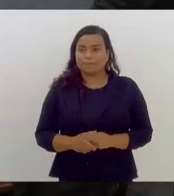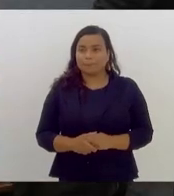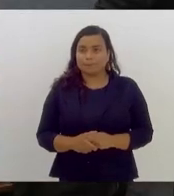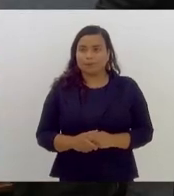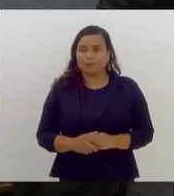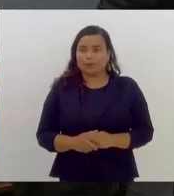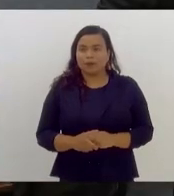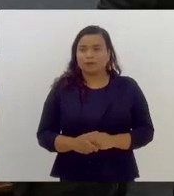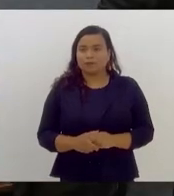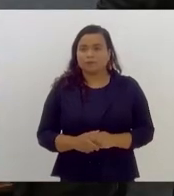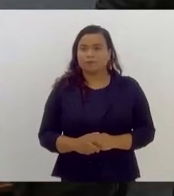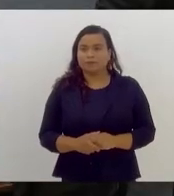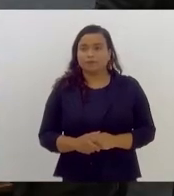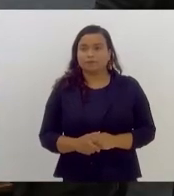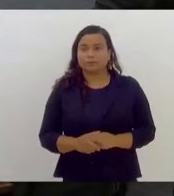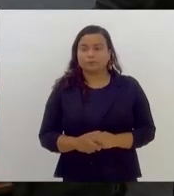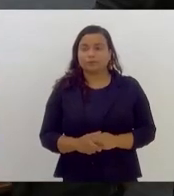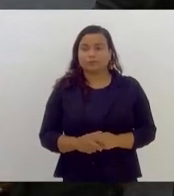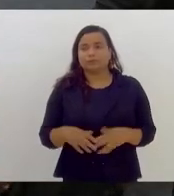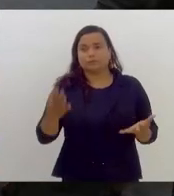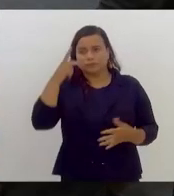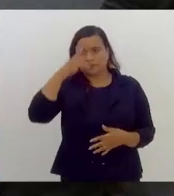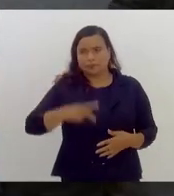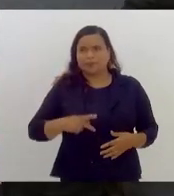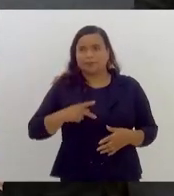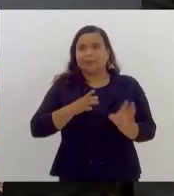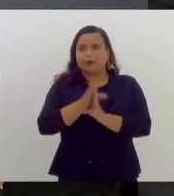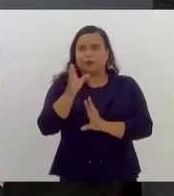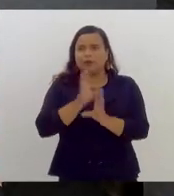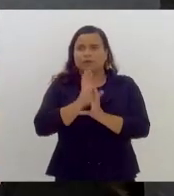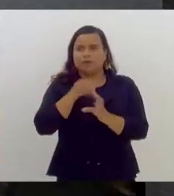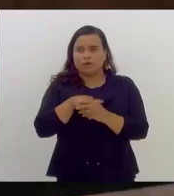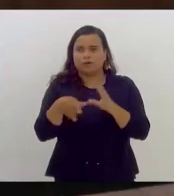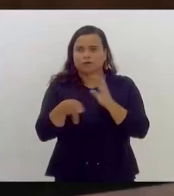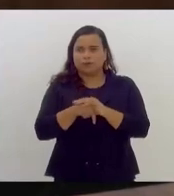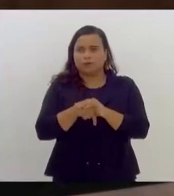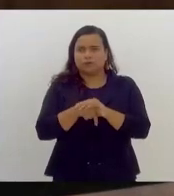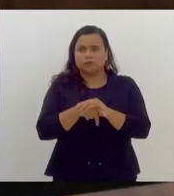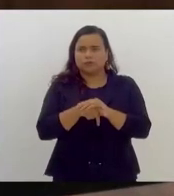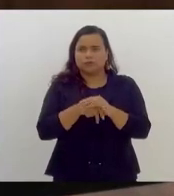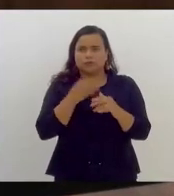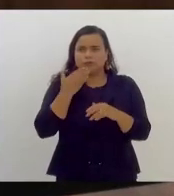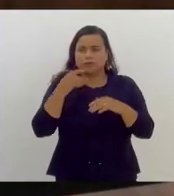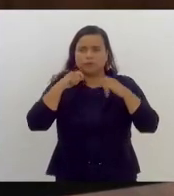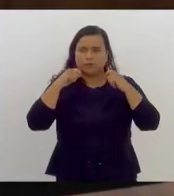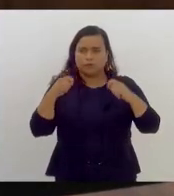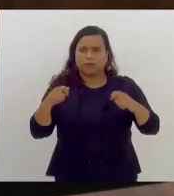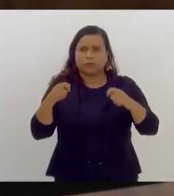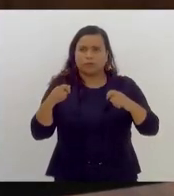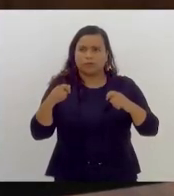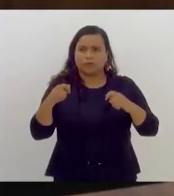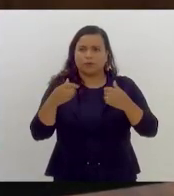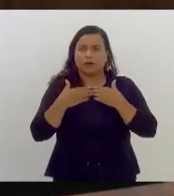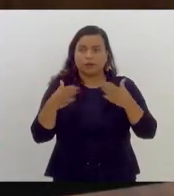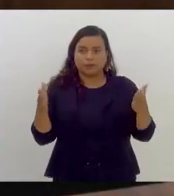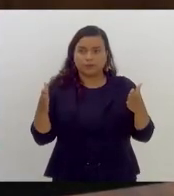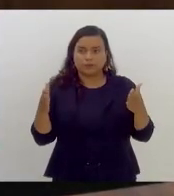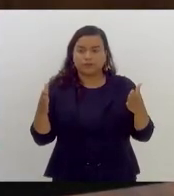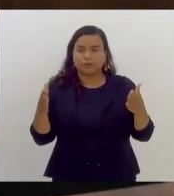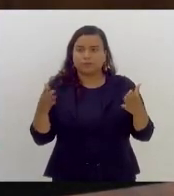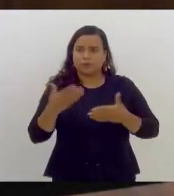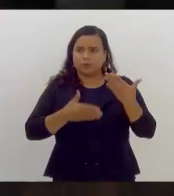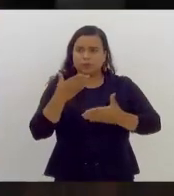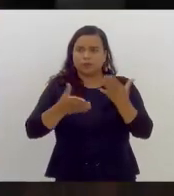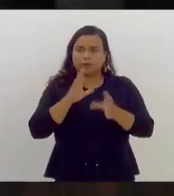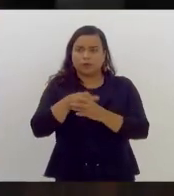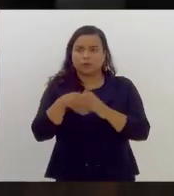Senhor presidente, pela orientação e votação? Sim, peço a assessoria da mesa para que possa abrir procedimento